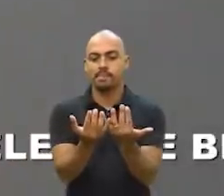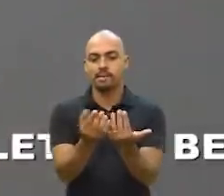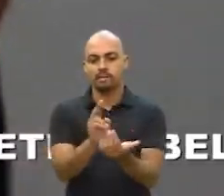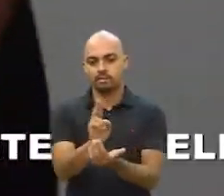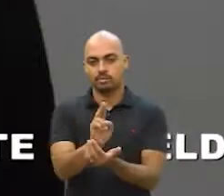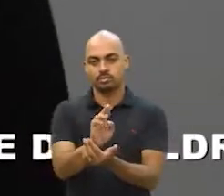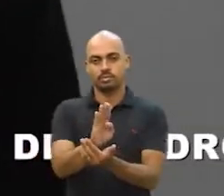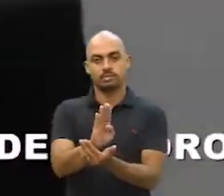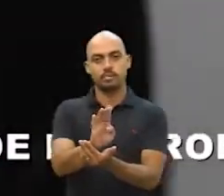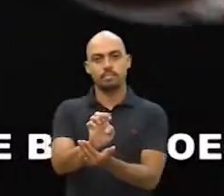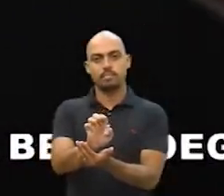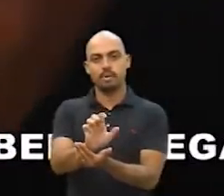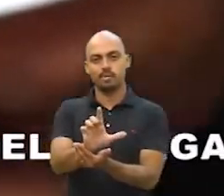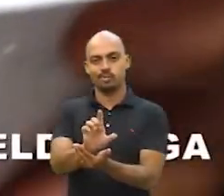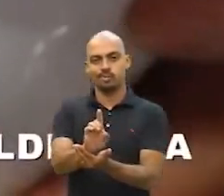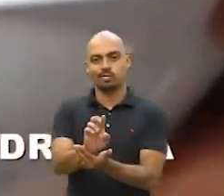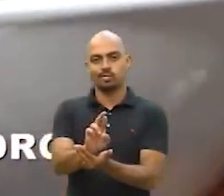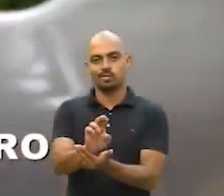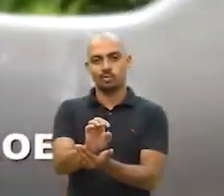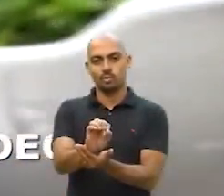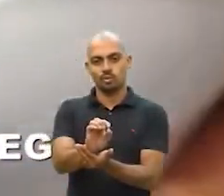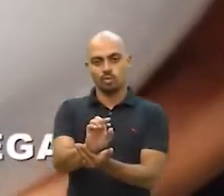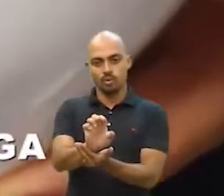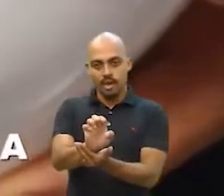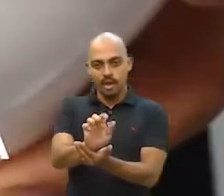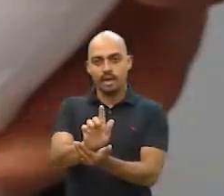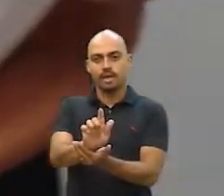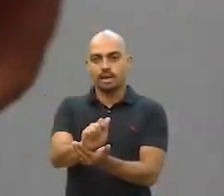famosa beldroega, né? Não conhece, né?